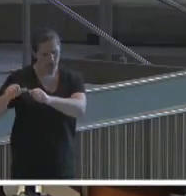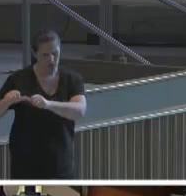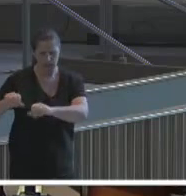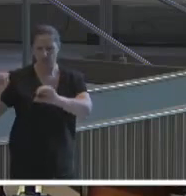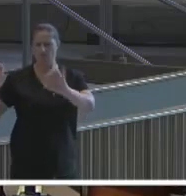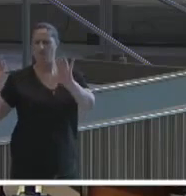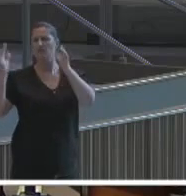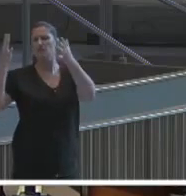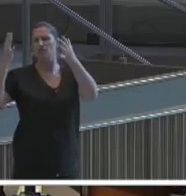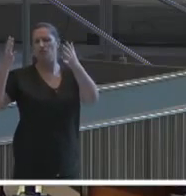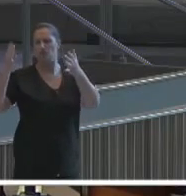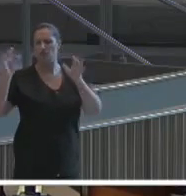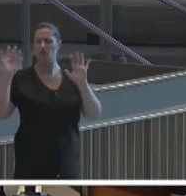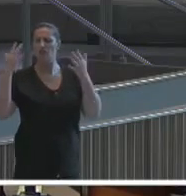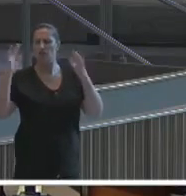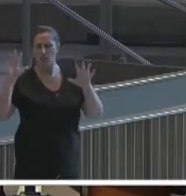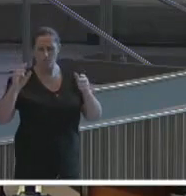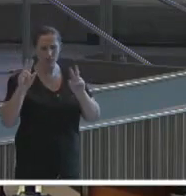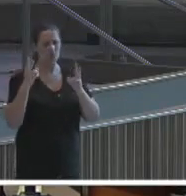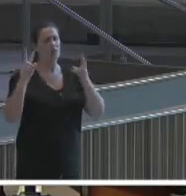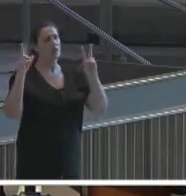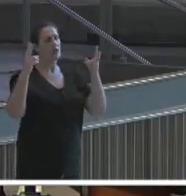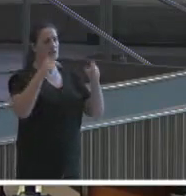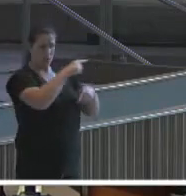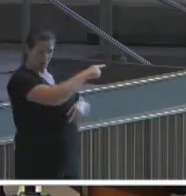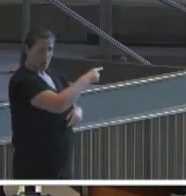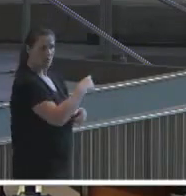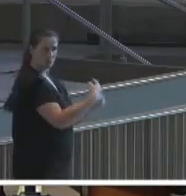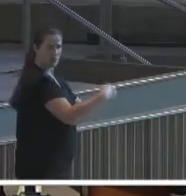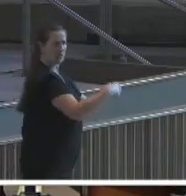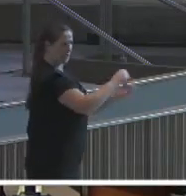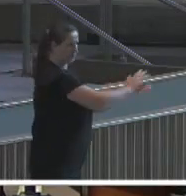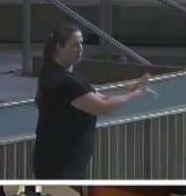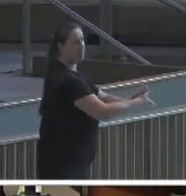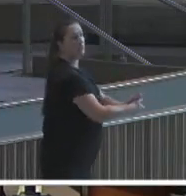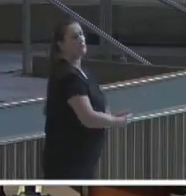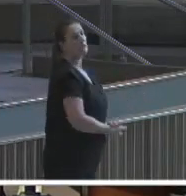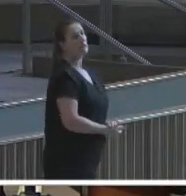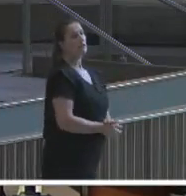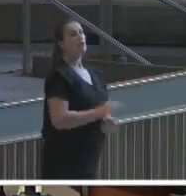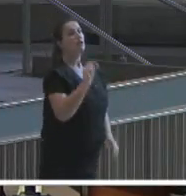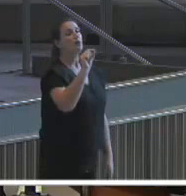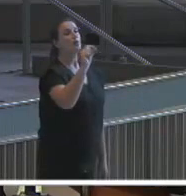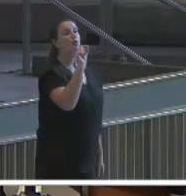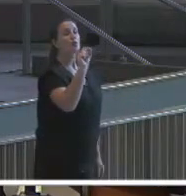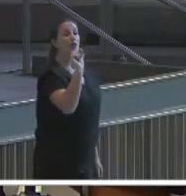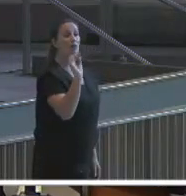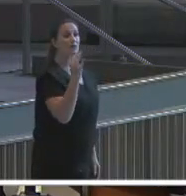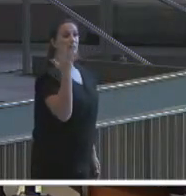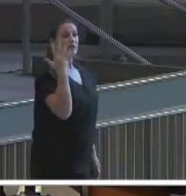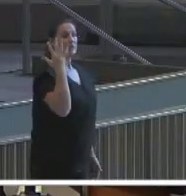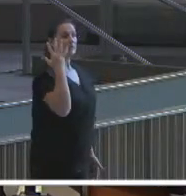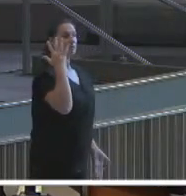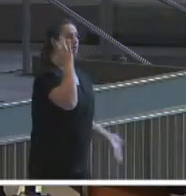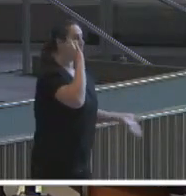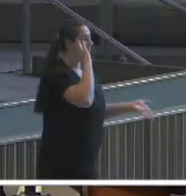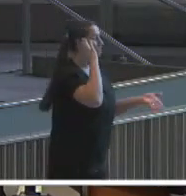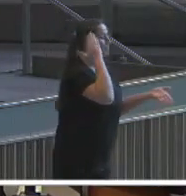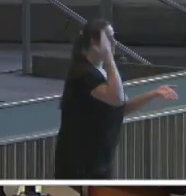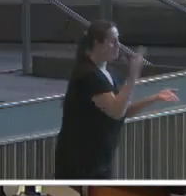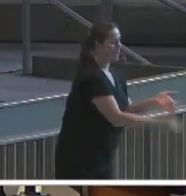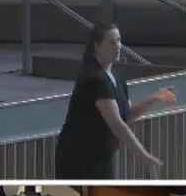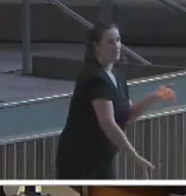celebrando a vitória, nós vamos lá resolver um problema. E aí eles sofrem a pior derrota de toda a conquista,